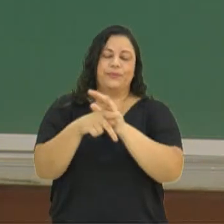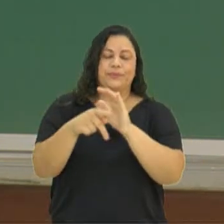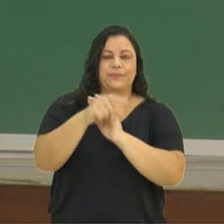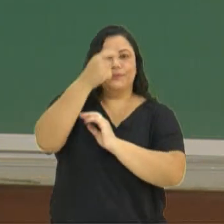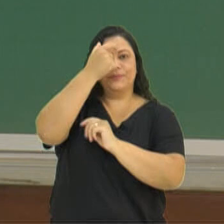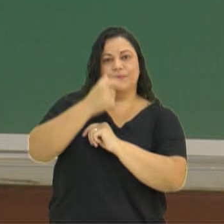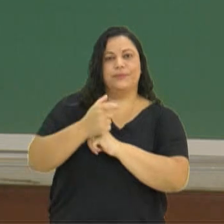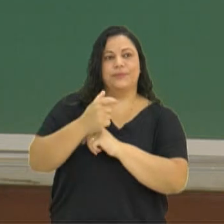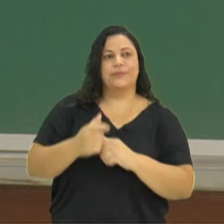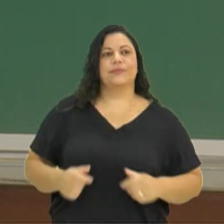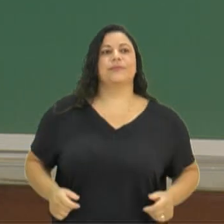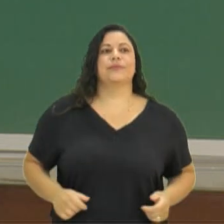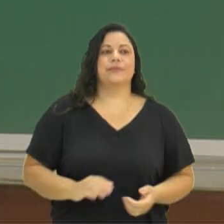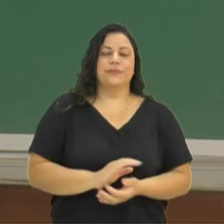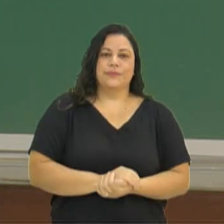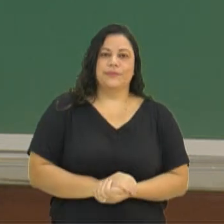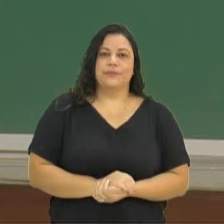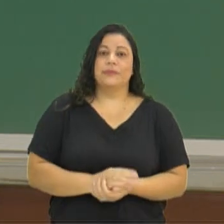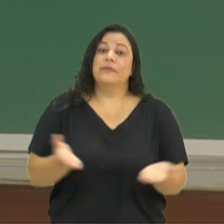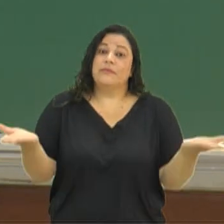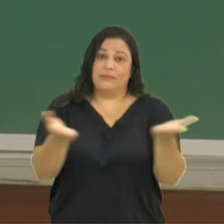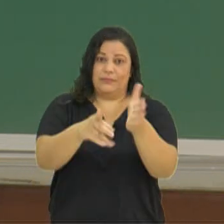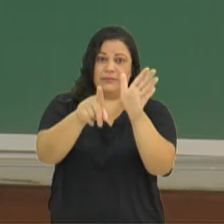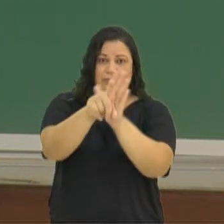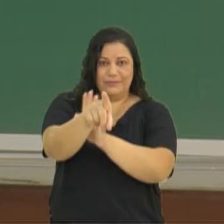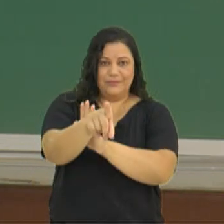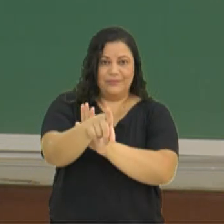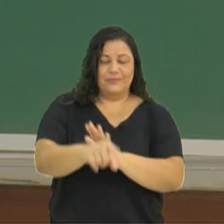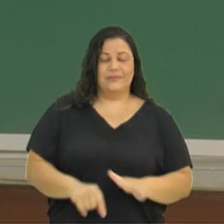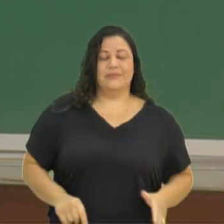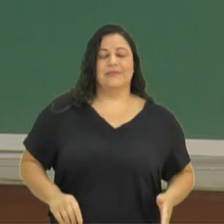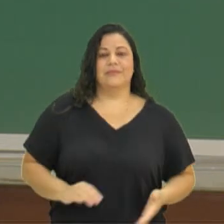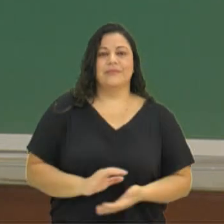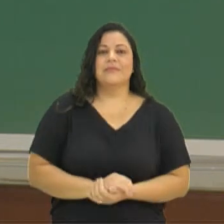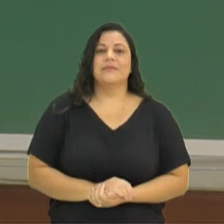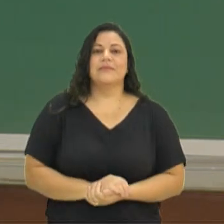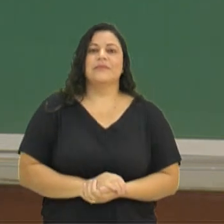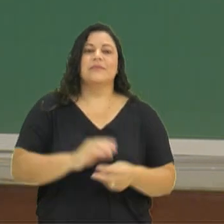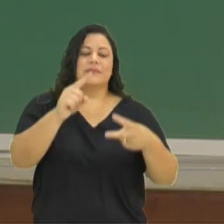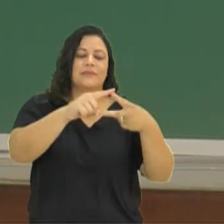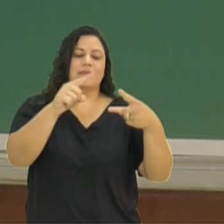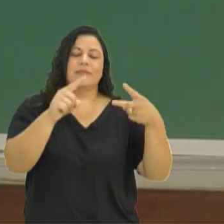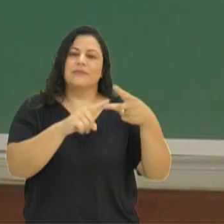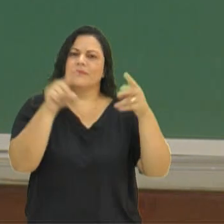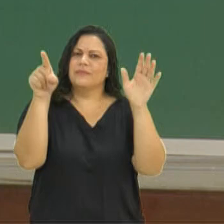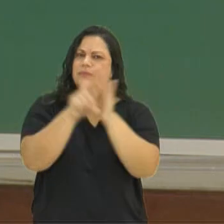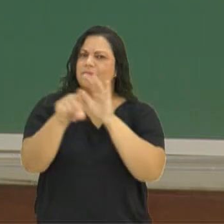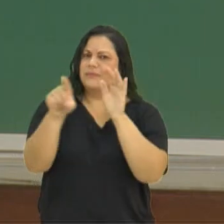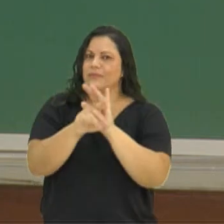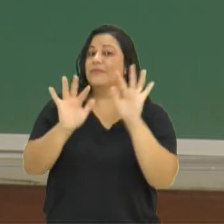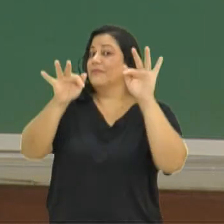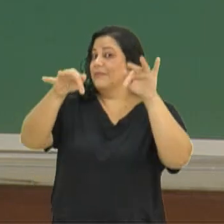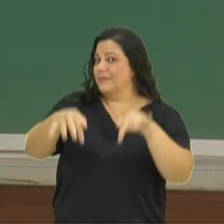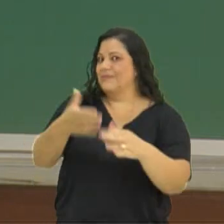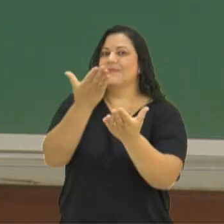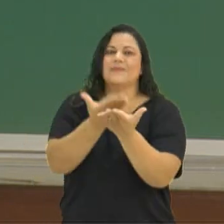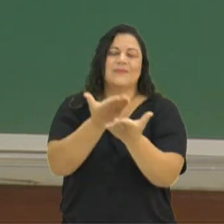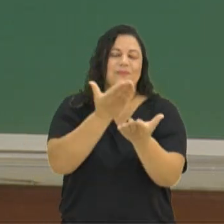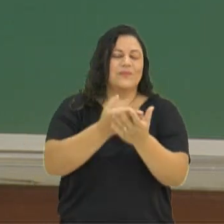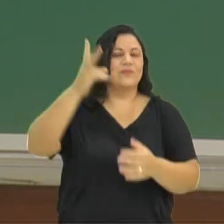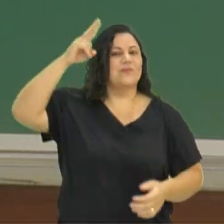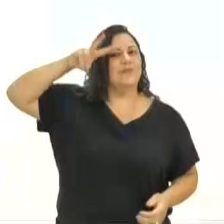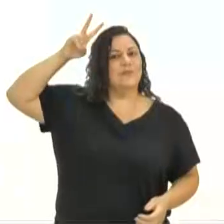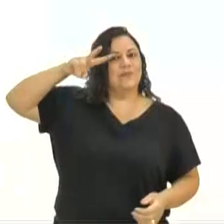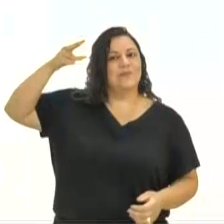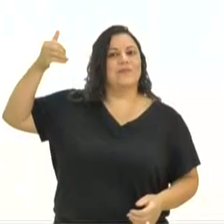personagem. Muito bem. Passamos então, vamos a nosso quiz, aquelas duas perguntinhas no final da nossa aula para a gente relembrar um